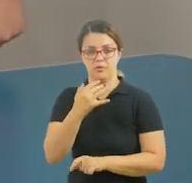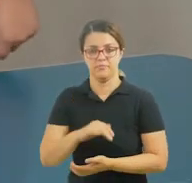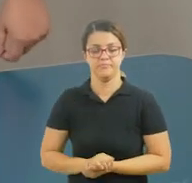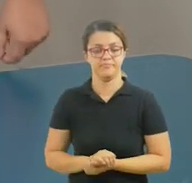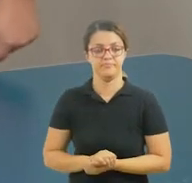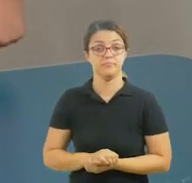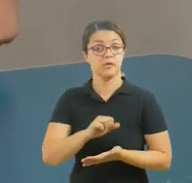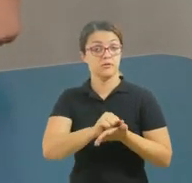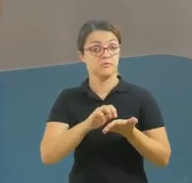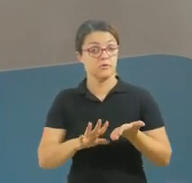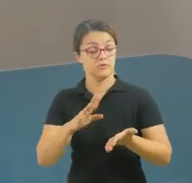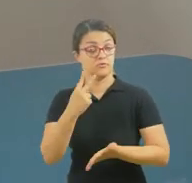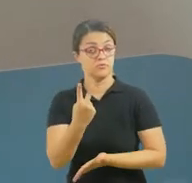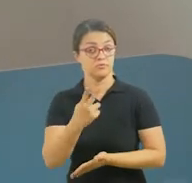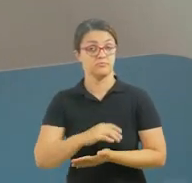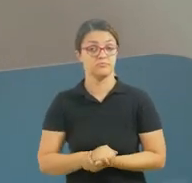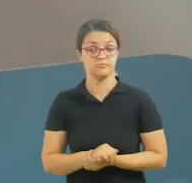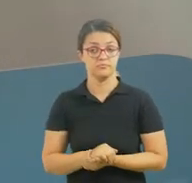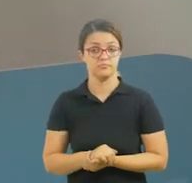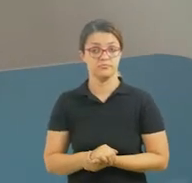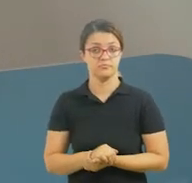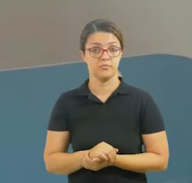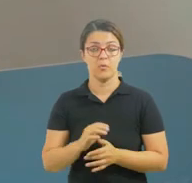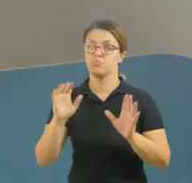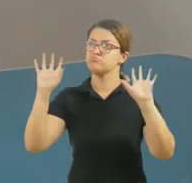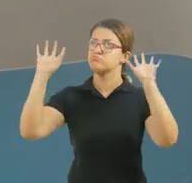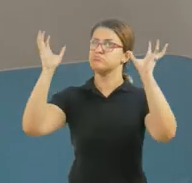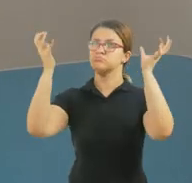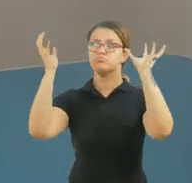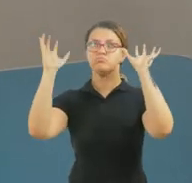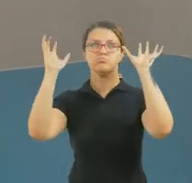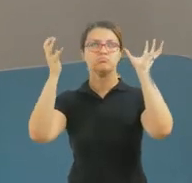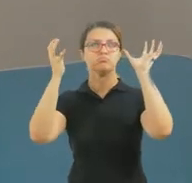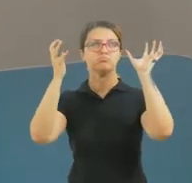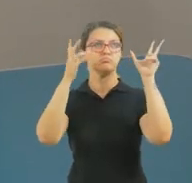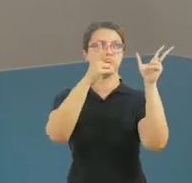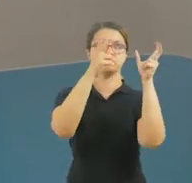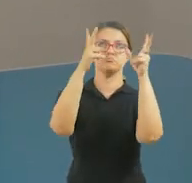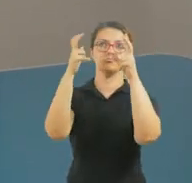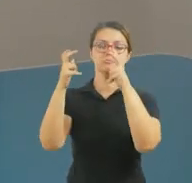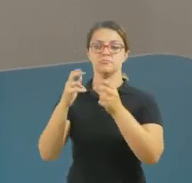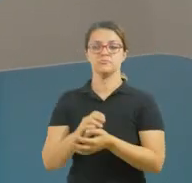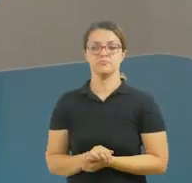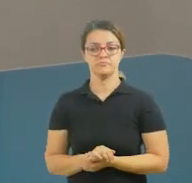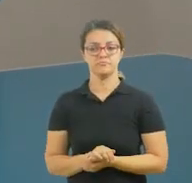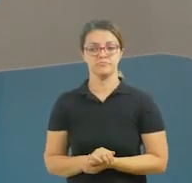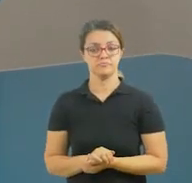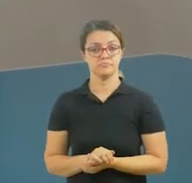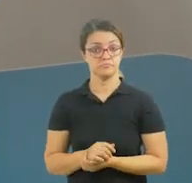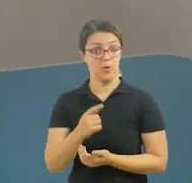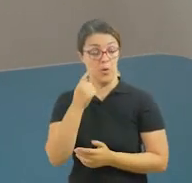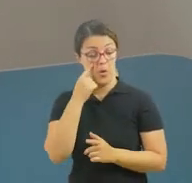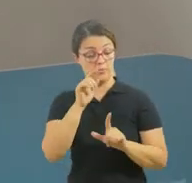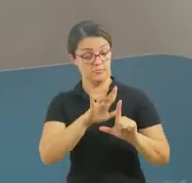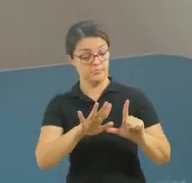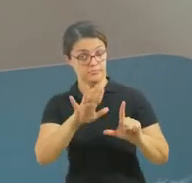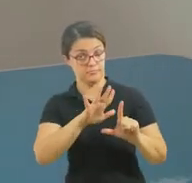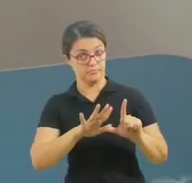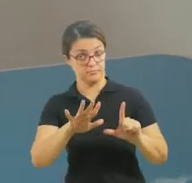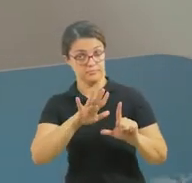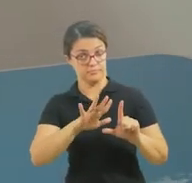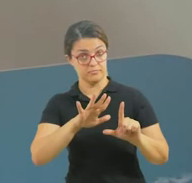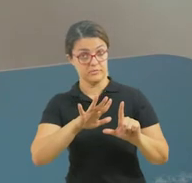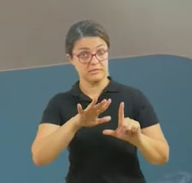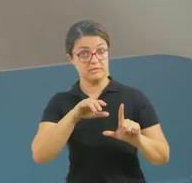Na atividade 2, nós vamos trabalhar com previsão do tempo. Nós temos aqui uma imagem que, se você consultar lá no Google,